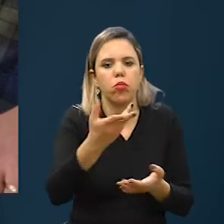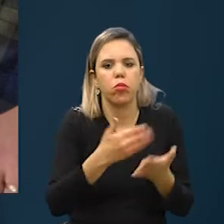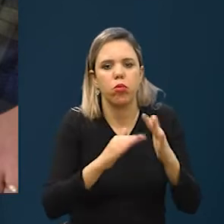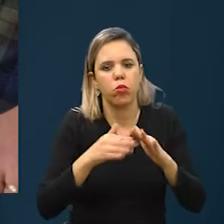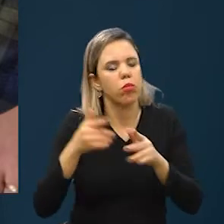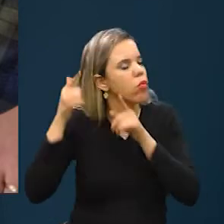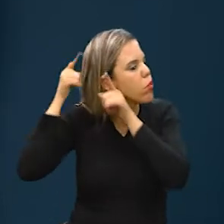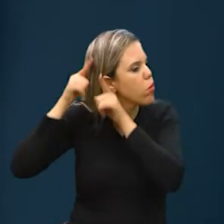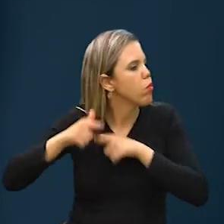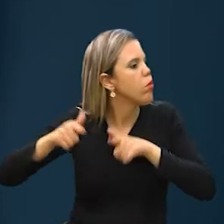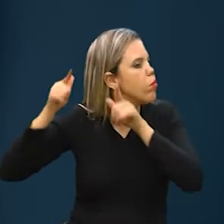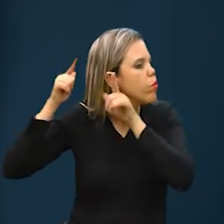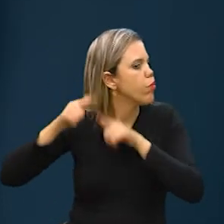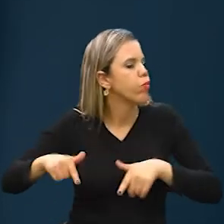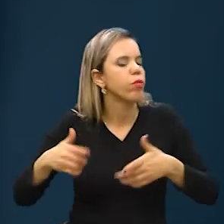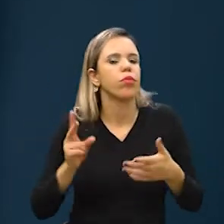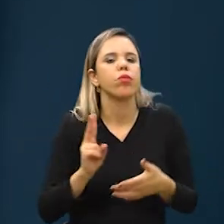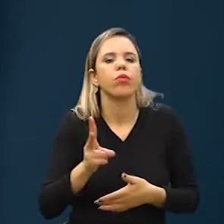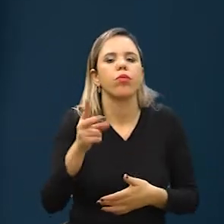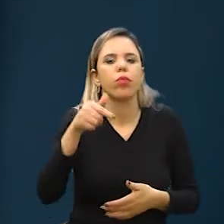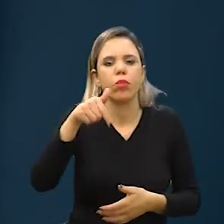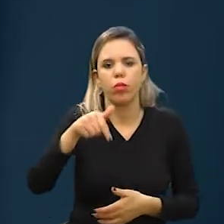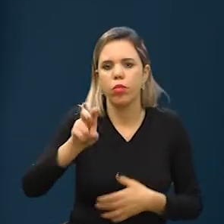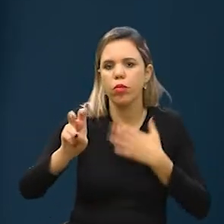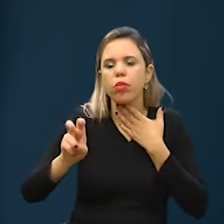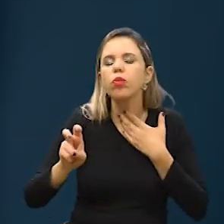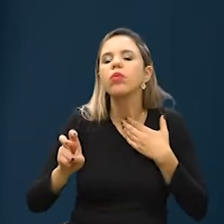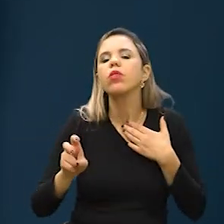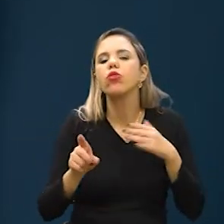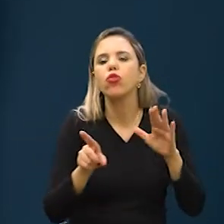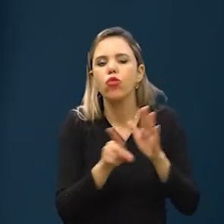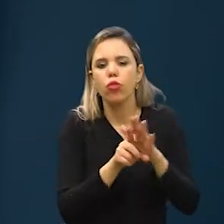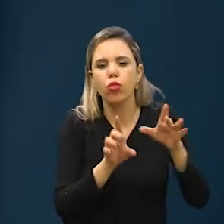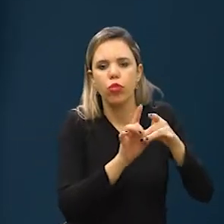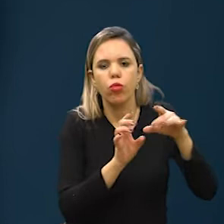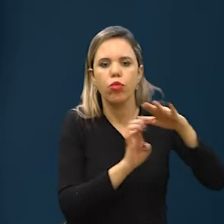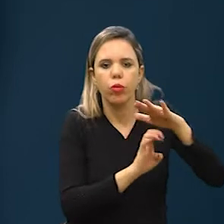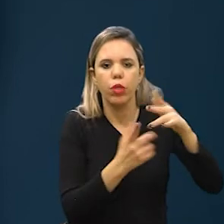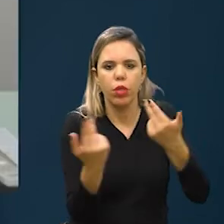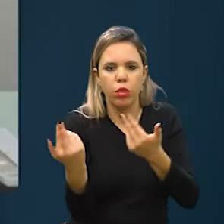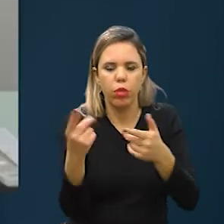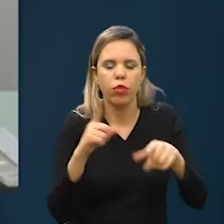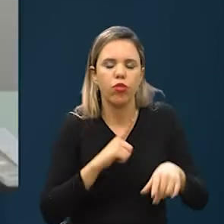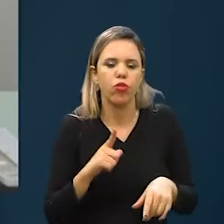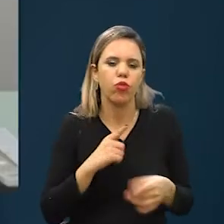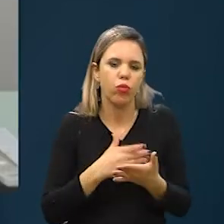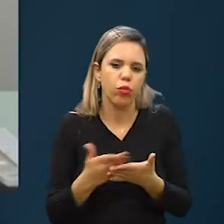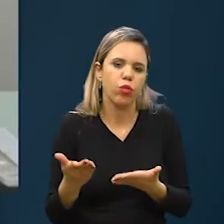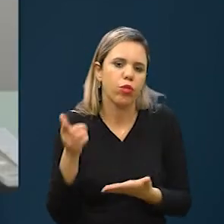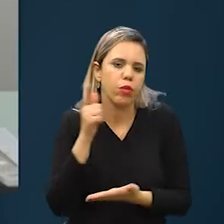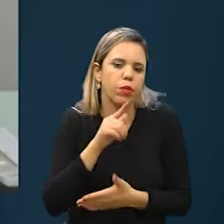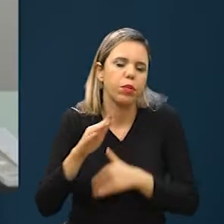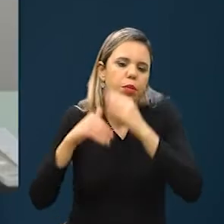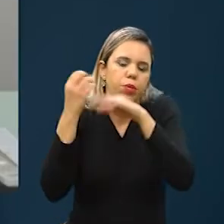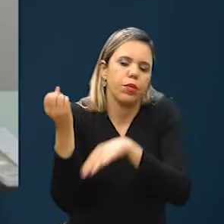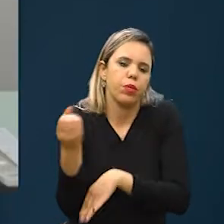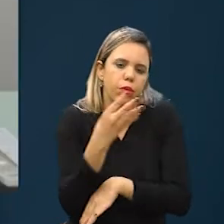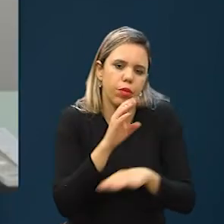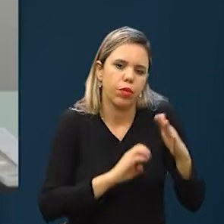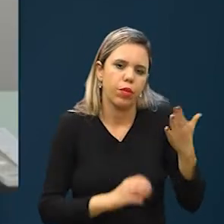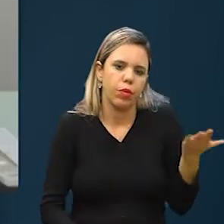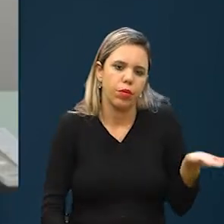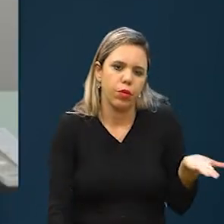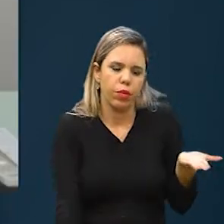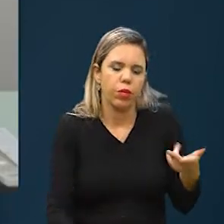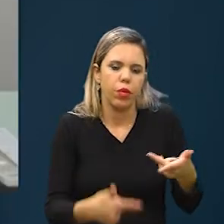com essa escola de cabeleireiros, né? Continuei com 75 franqueados que eu tinha e eu comecei a constituir uma nova